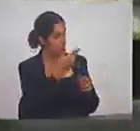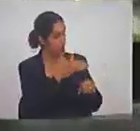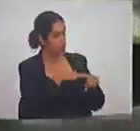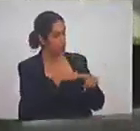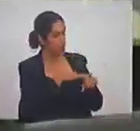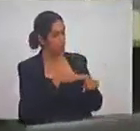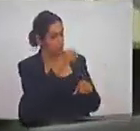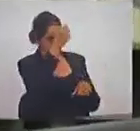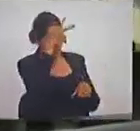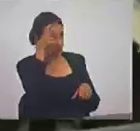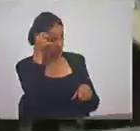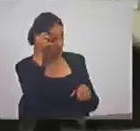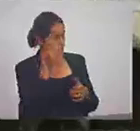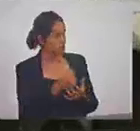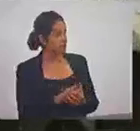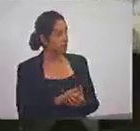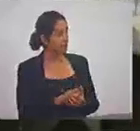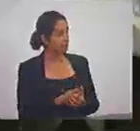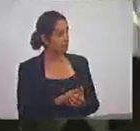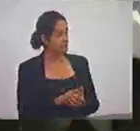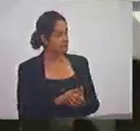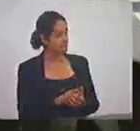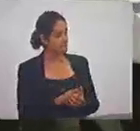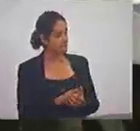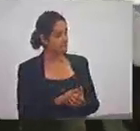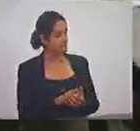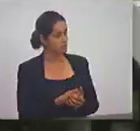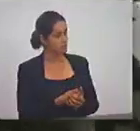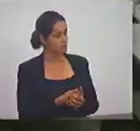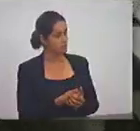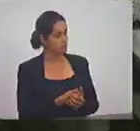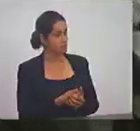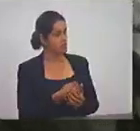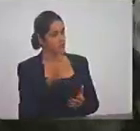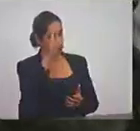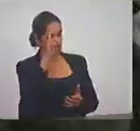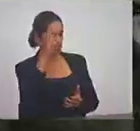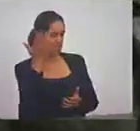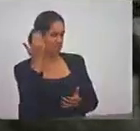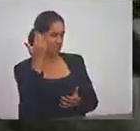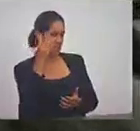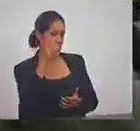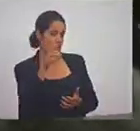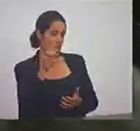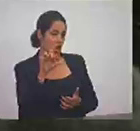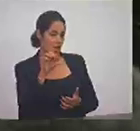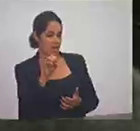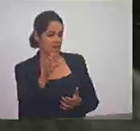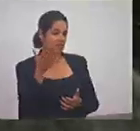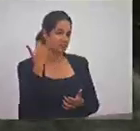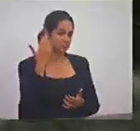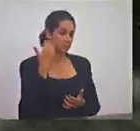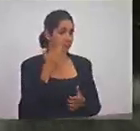há cerca de uns 90 dias atrás, até estava num dia chuvoso, estava o ex-vereador dessa casa, o Casale,